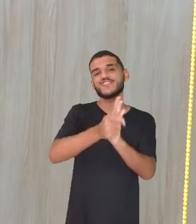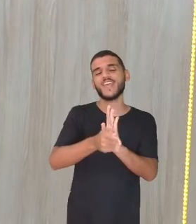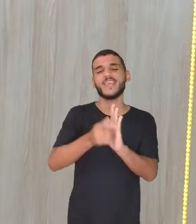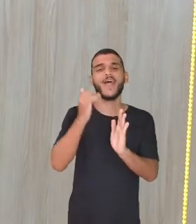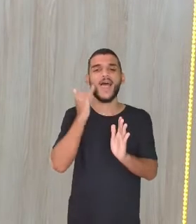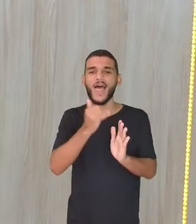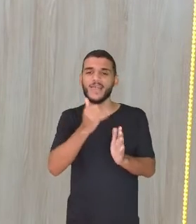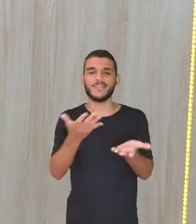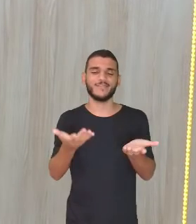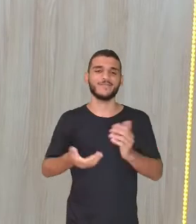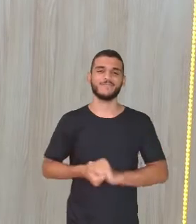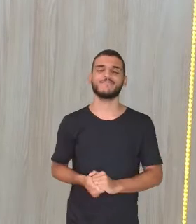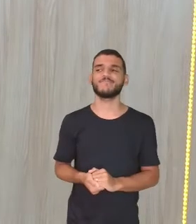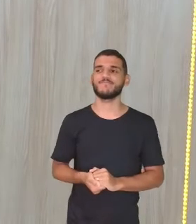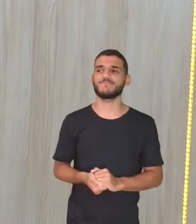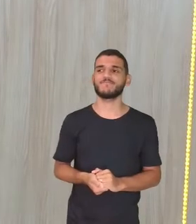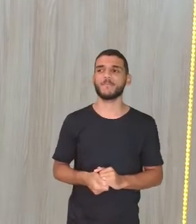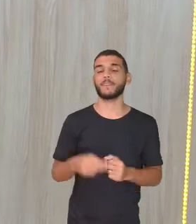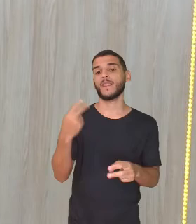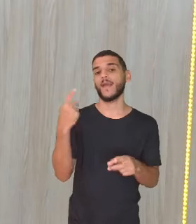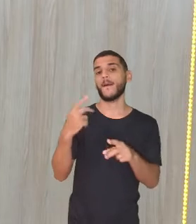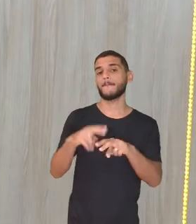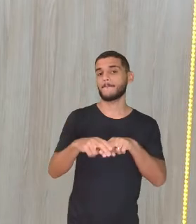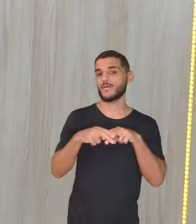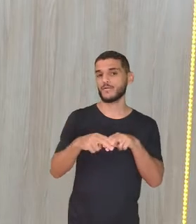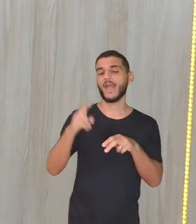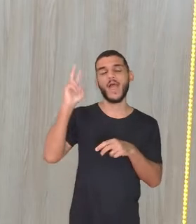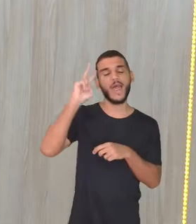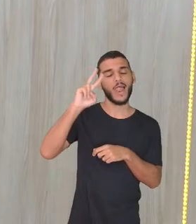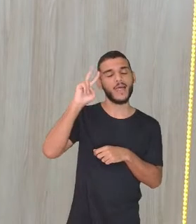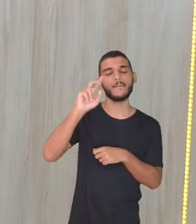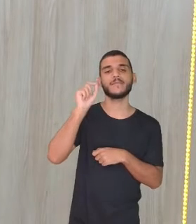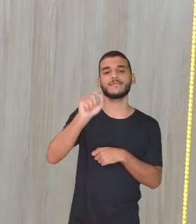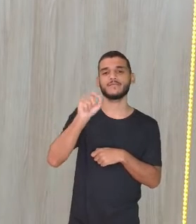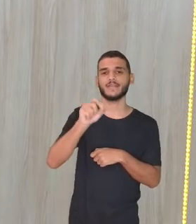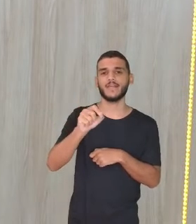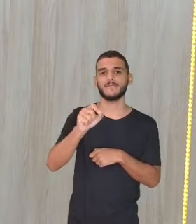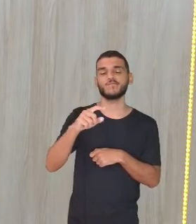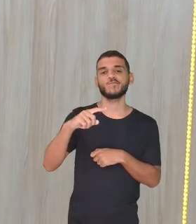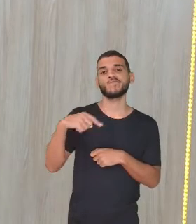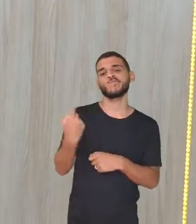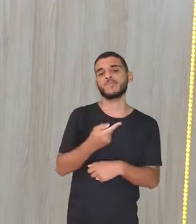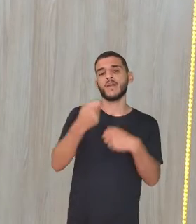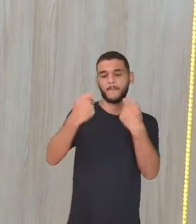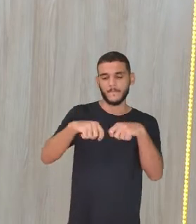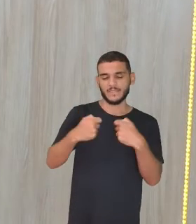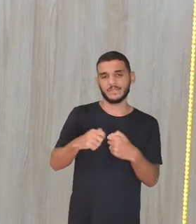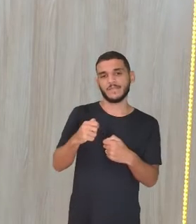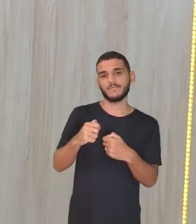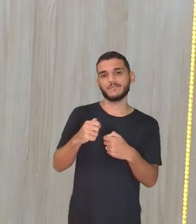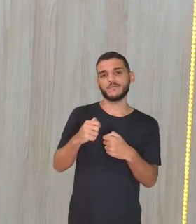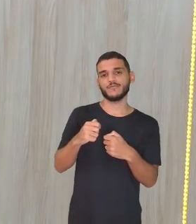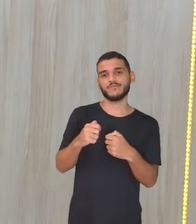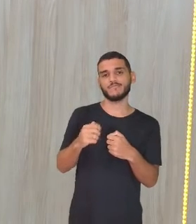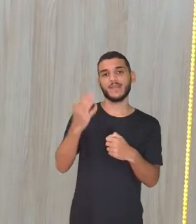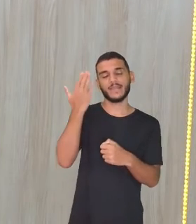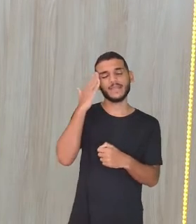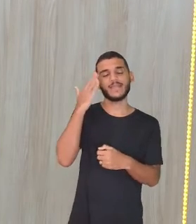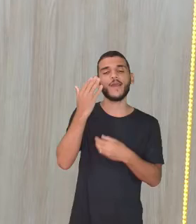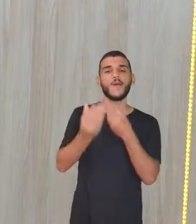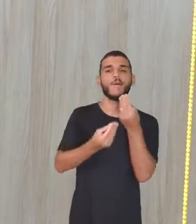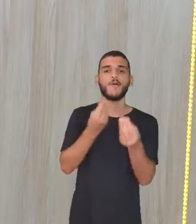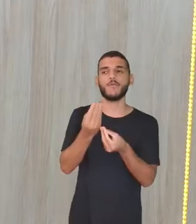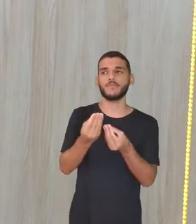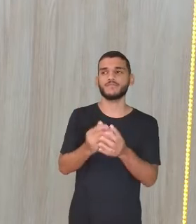na verdade, Por quê, professora? Muito bem lembrado, para a gente pensar no seguinte aspecto, não é? Já